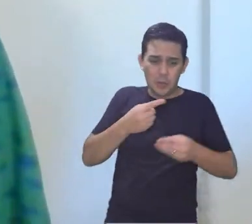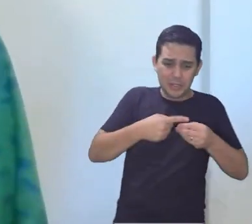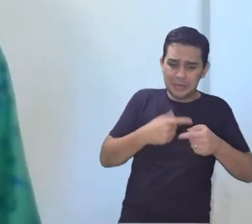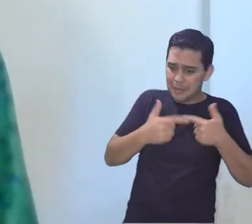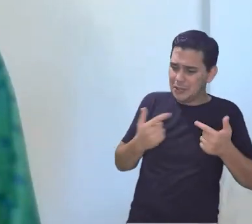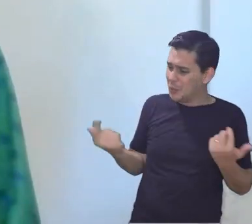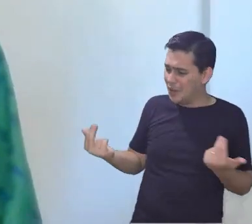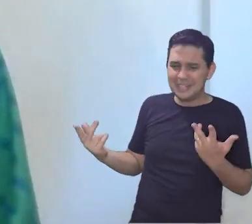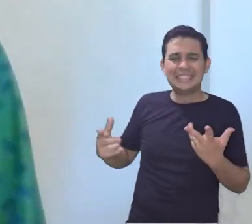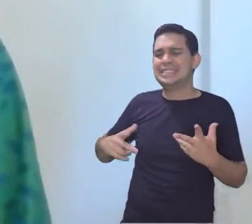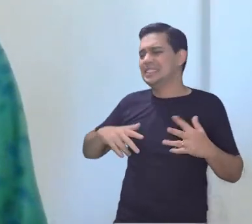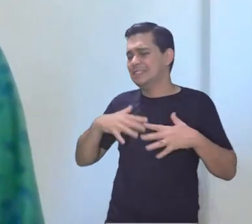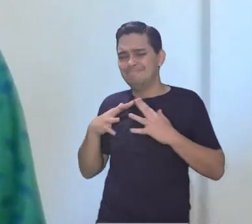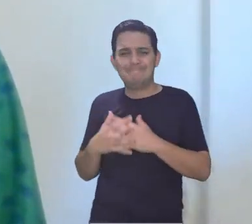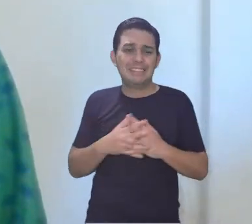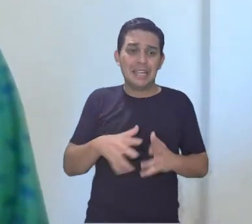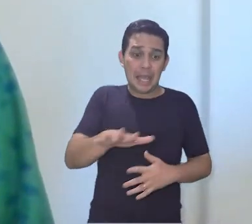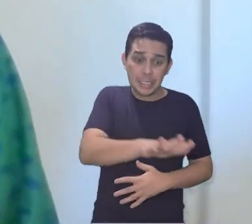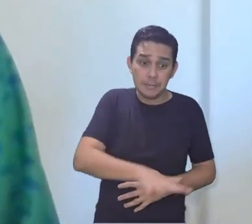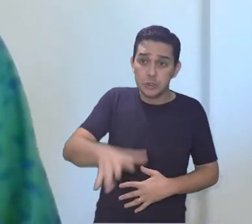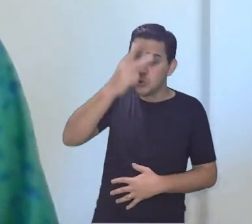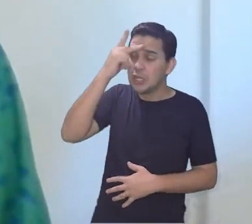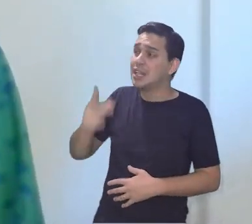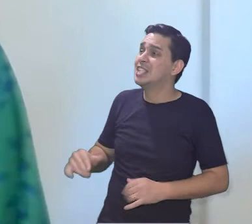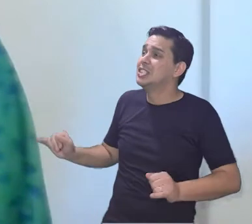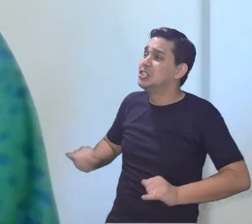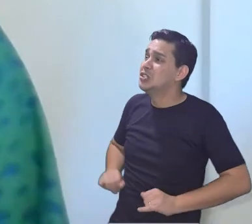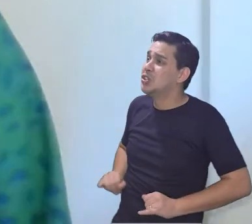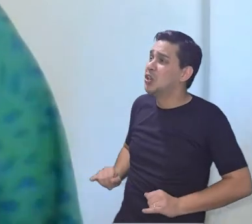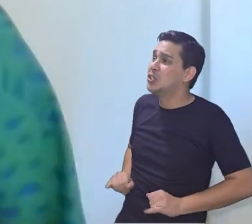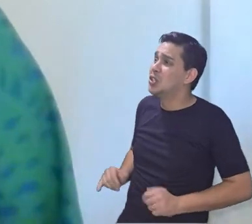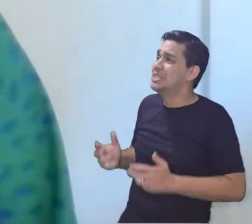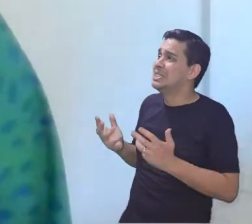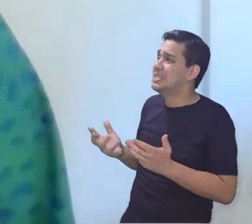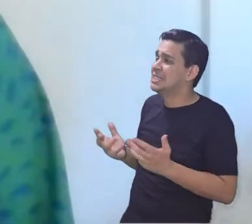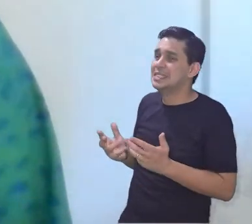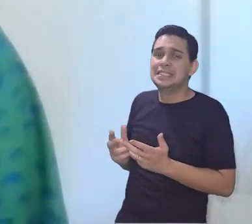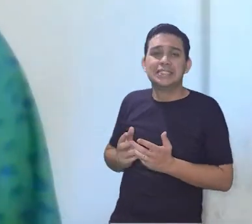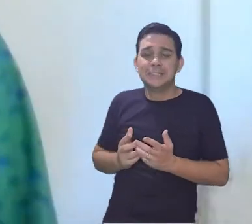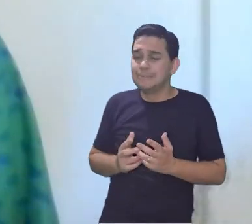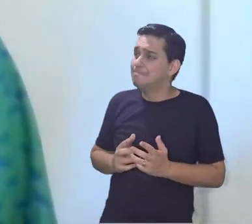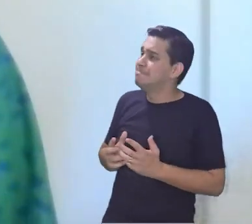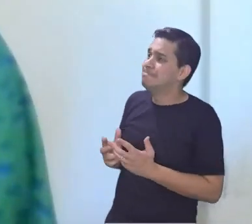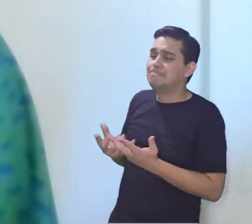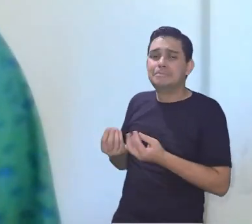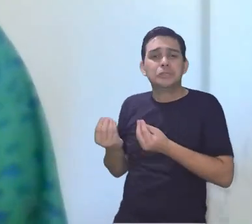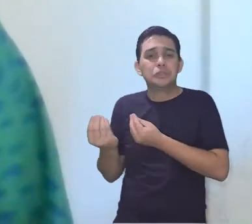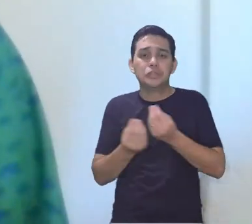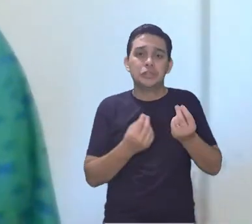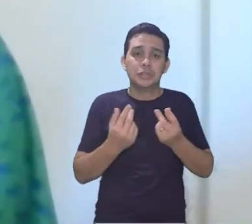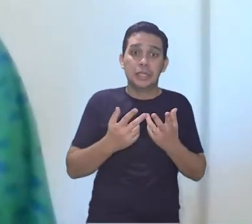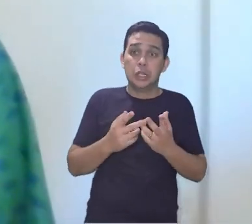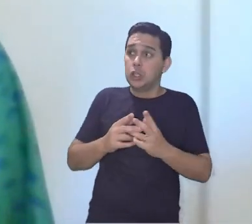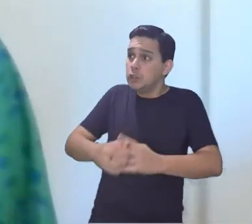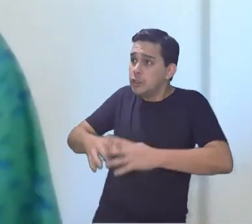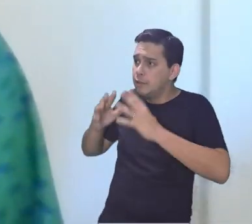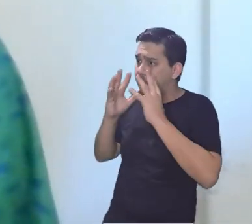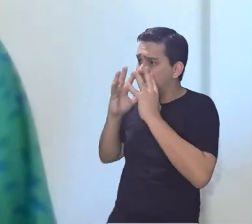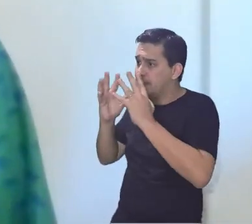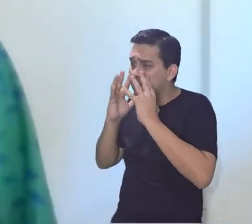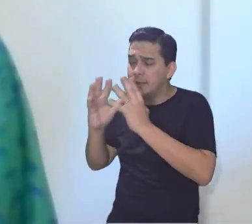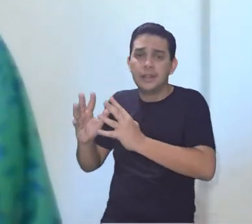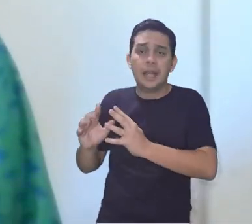insegurança que isso causa para as vítimas. Então, nas nossas escutas nos abrigos, nas nossas rodas de conversa, nas